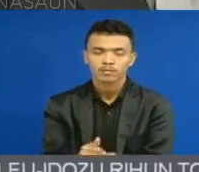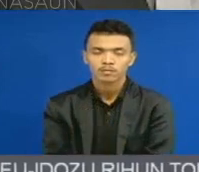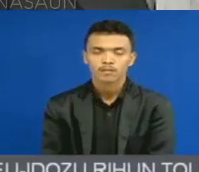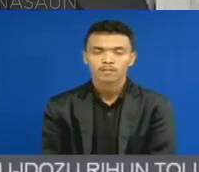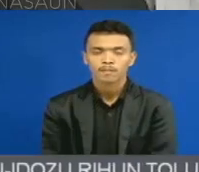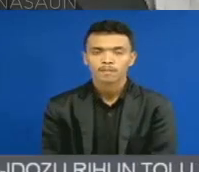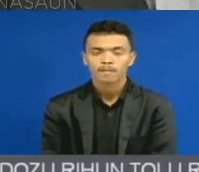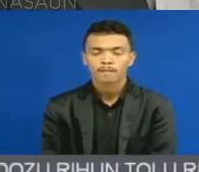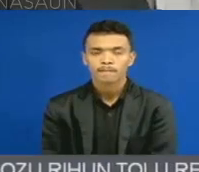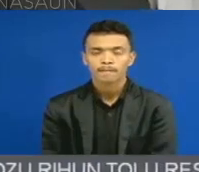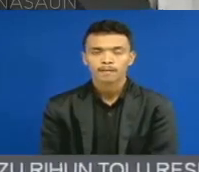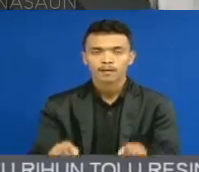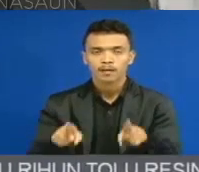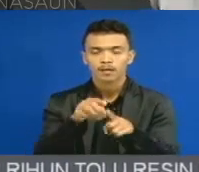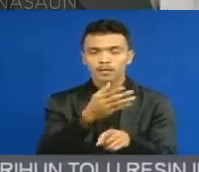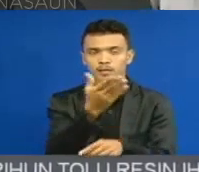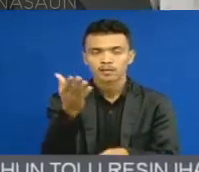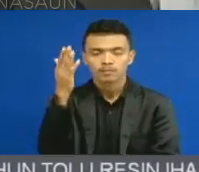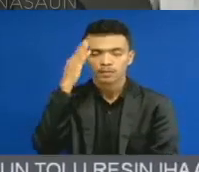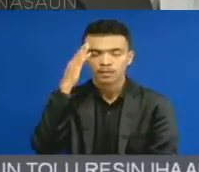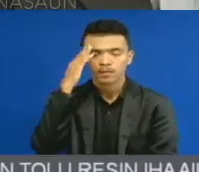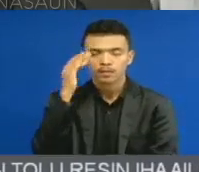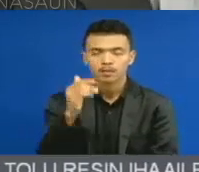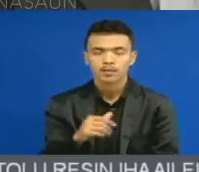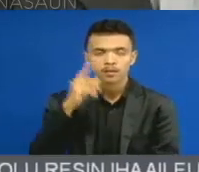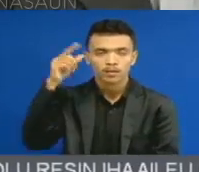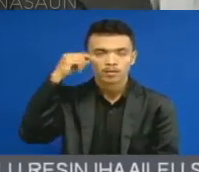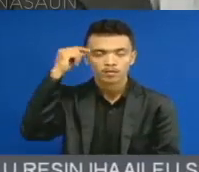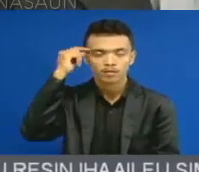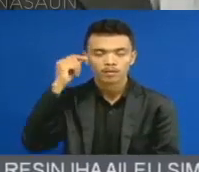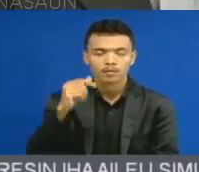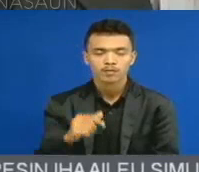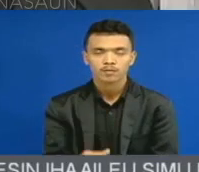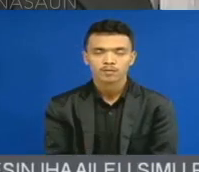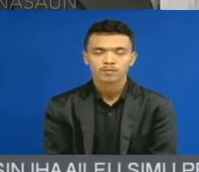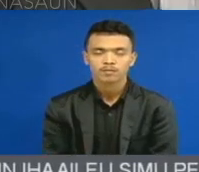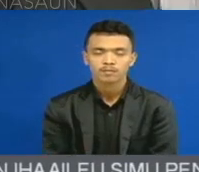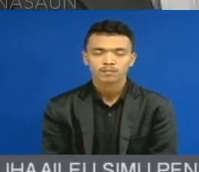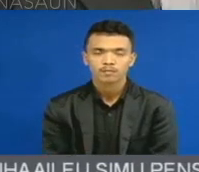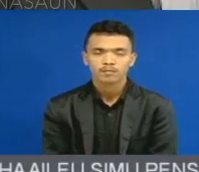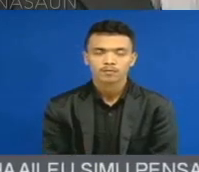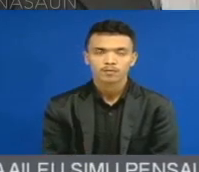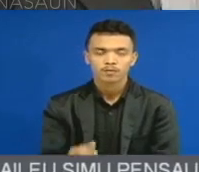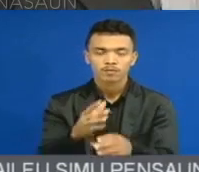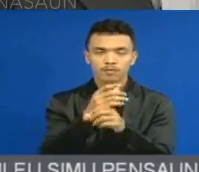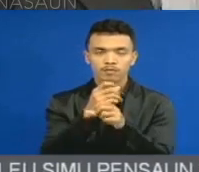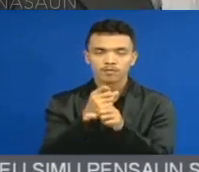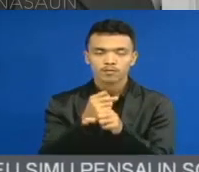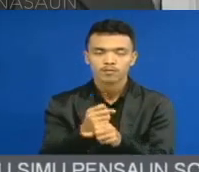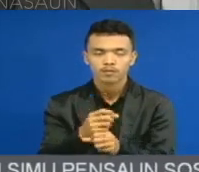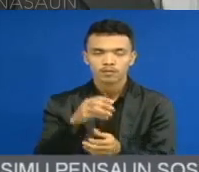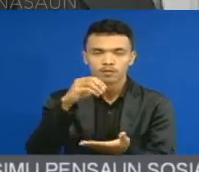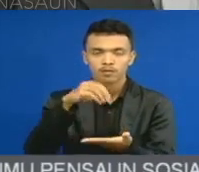raída de. Antes de você ratene, doutor Tatene, cata governo, no governo constitucional, pode tal